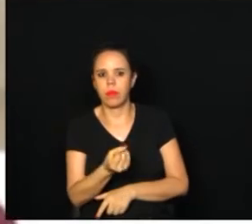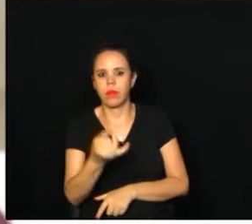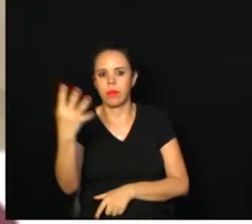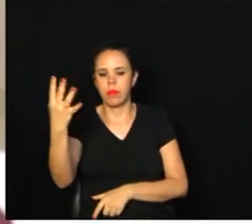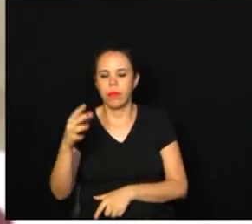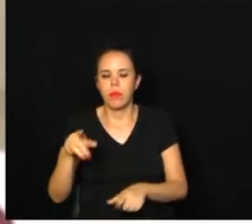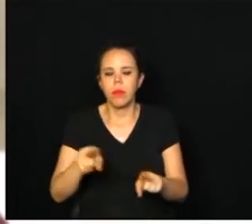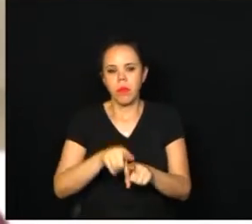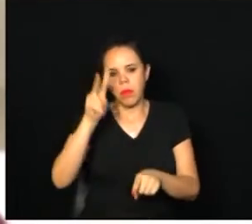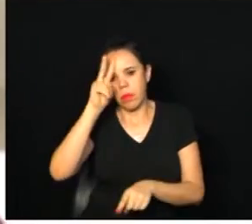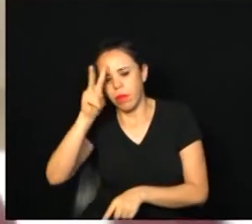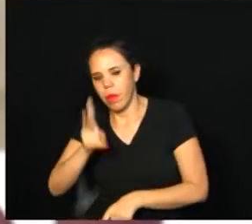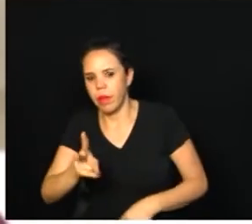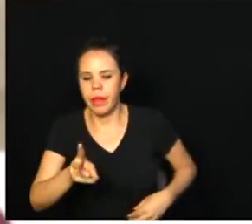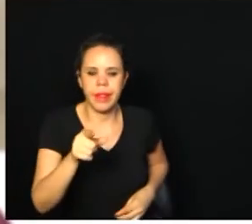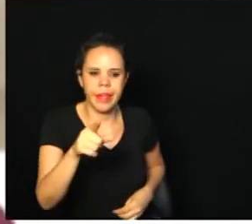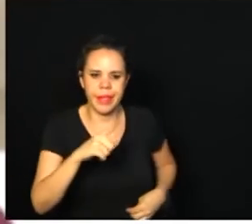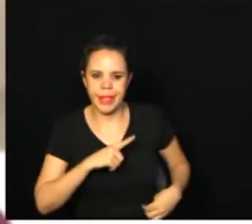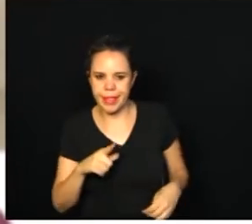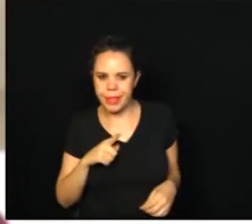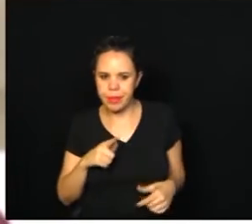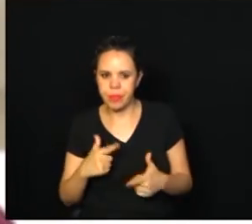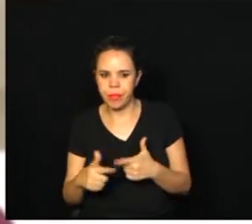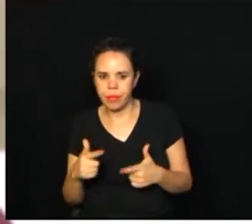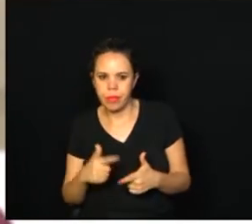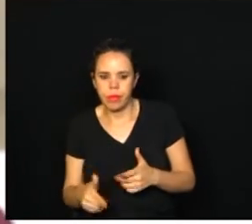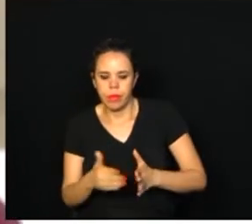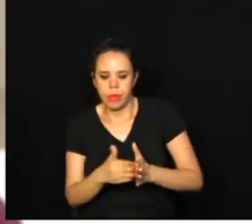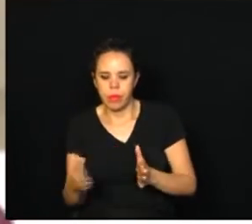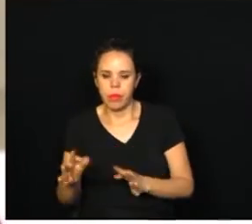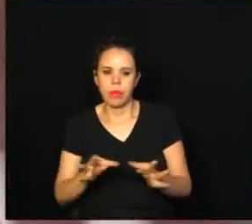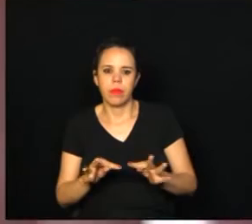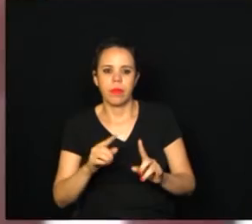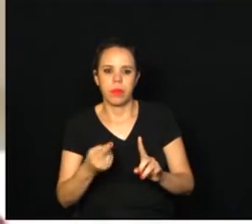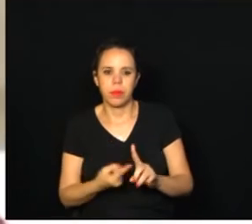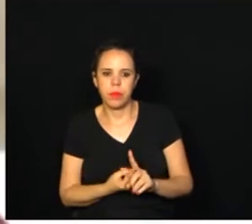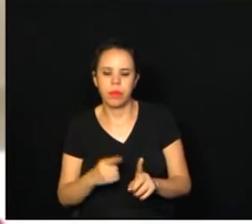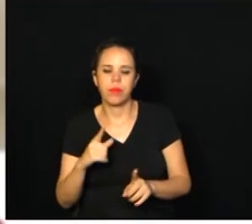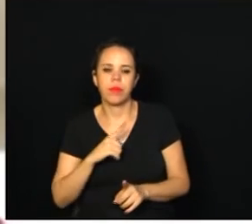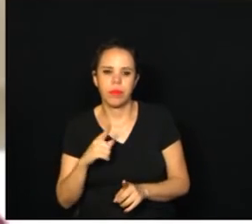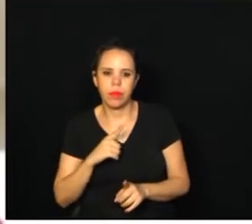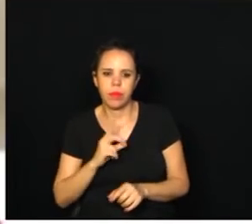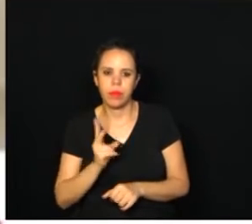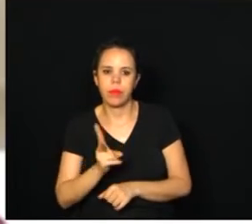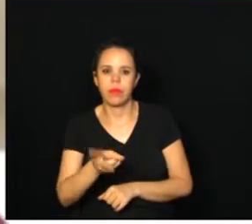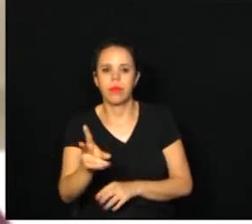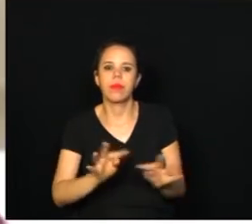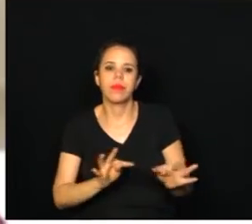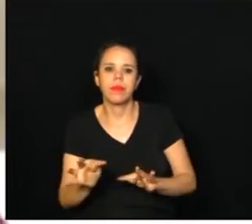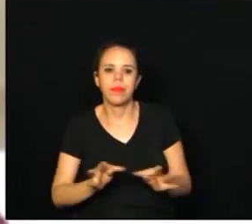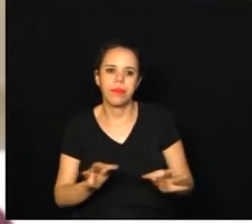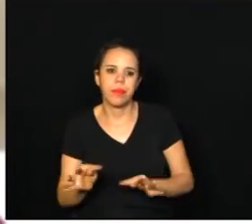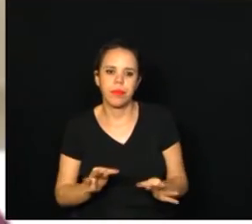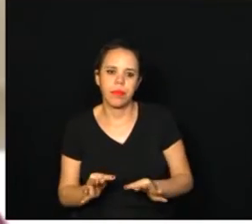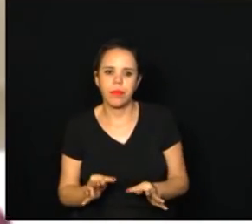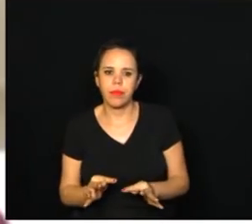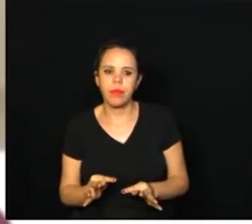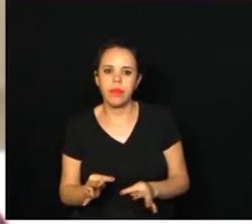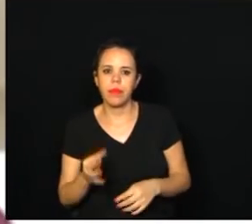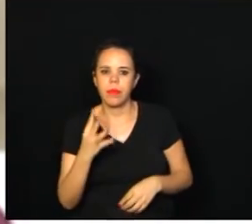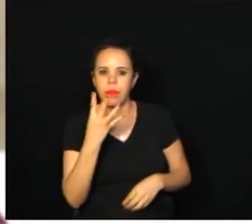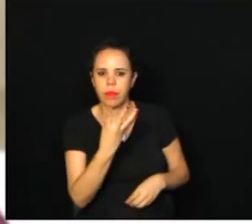da trombose não é difícil, não é complexo. Trombose numa perna é feito com um diagnóstico com ultrassom que é chamado